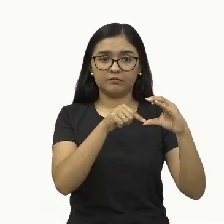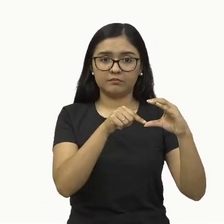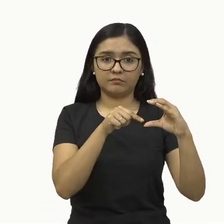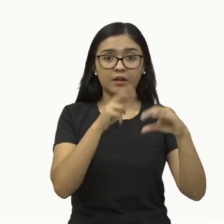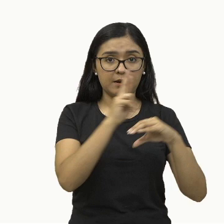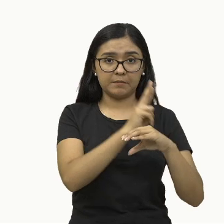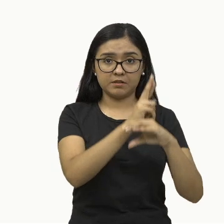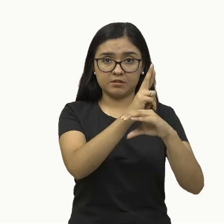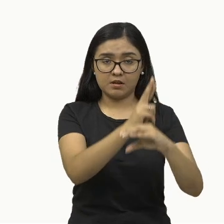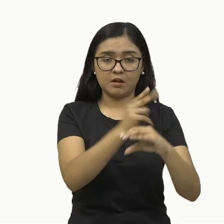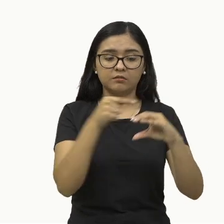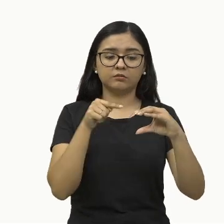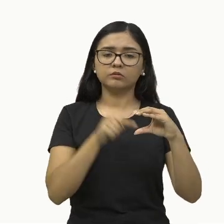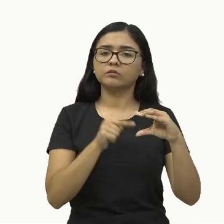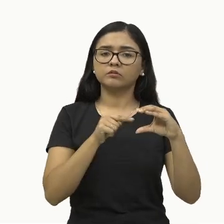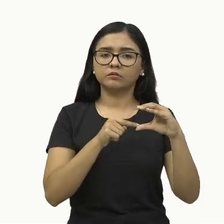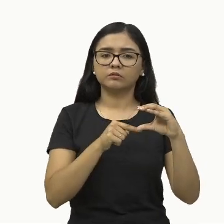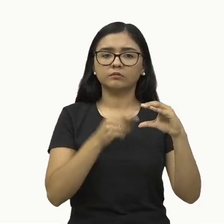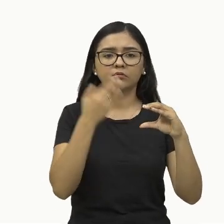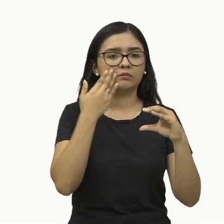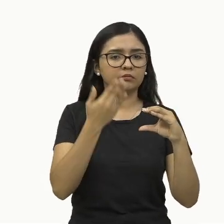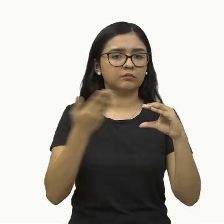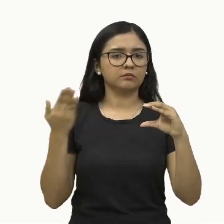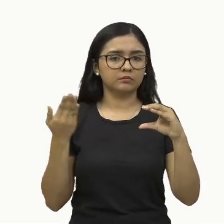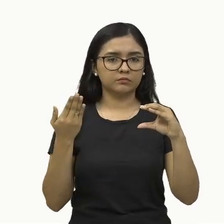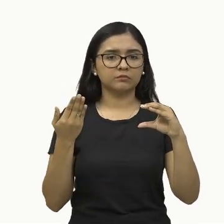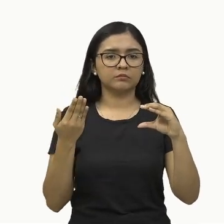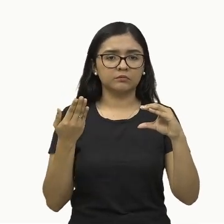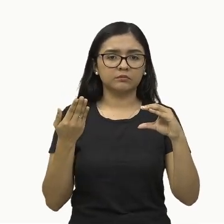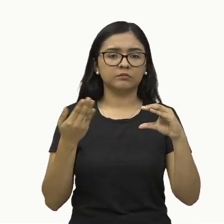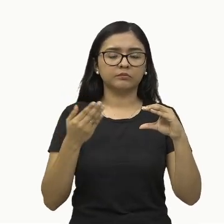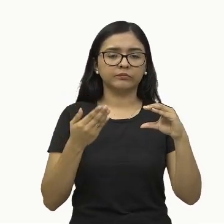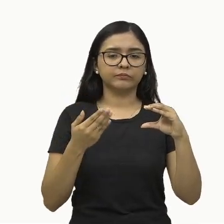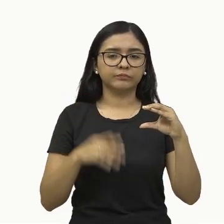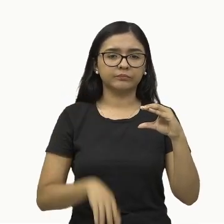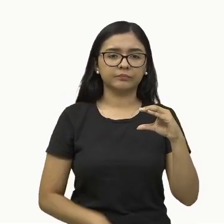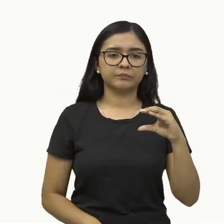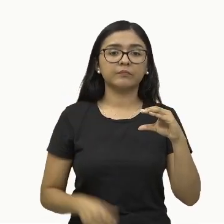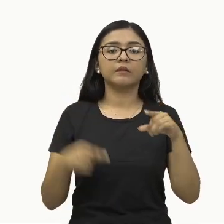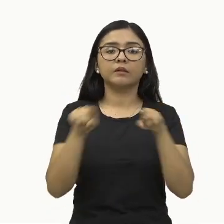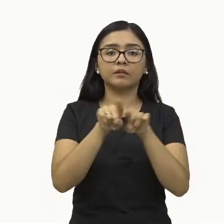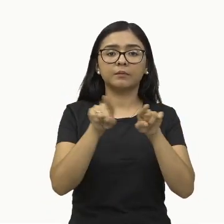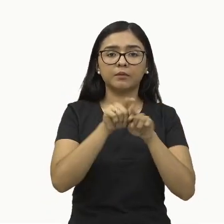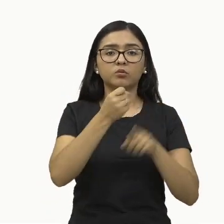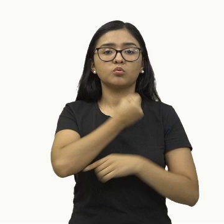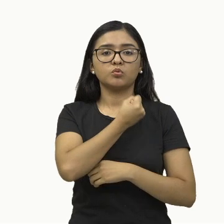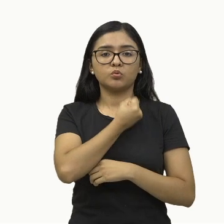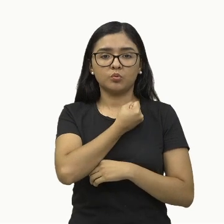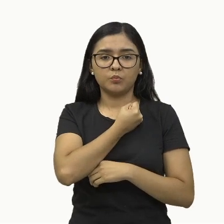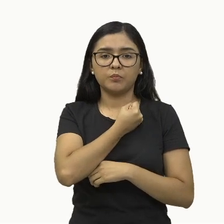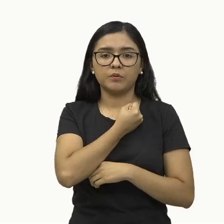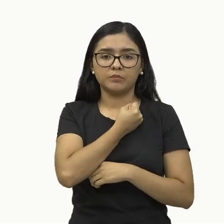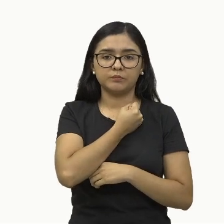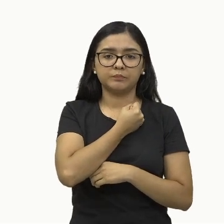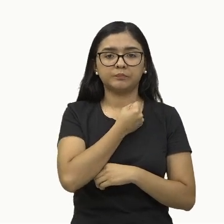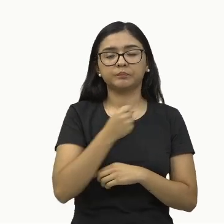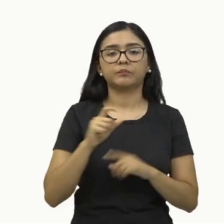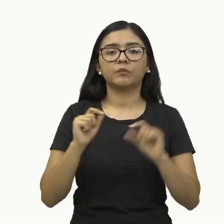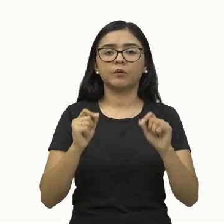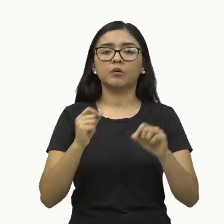aqui está a matriz quadrada, de ordem 2, e o número real P igual a